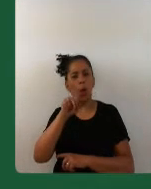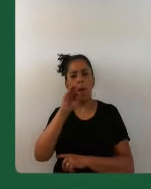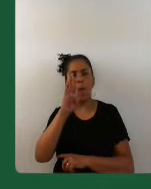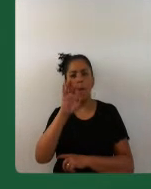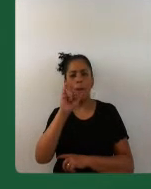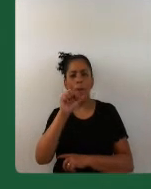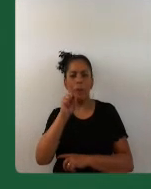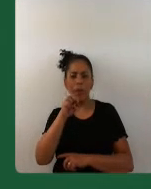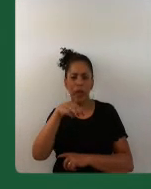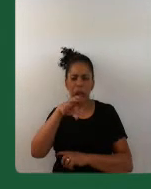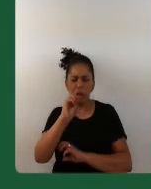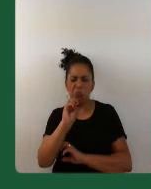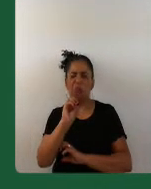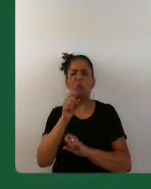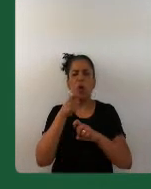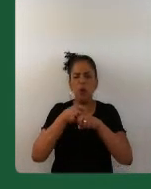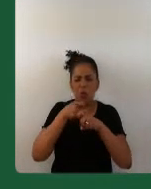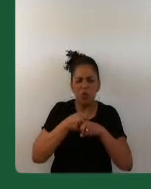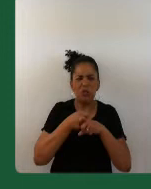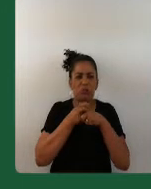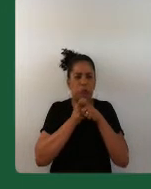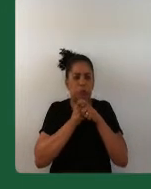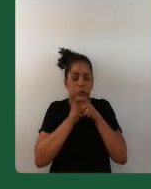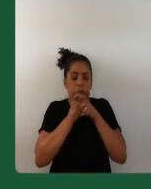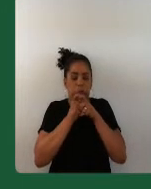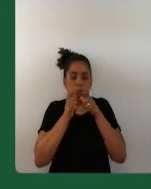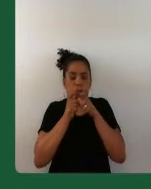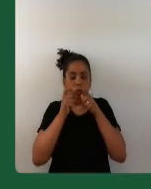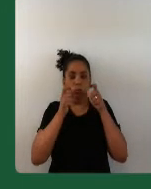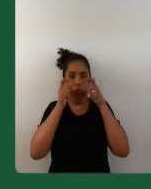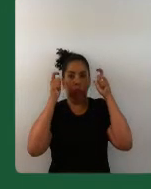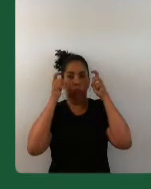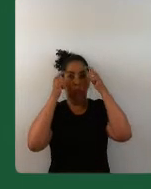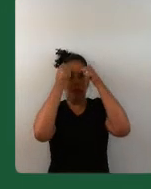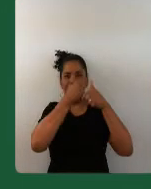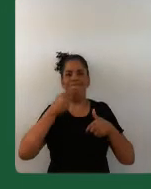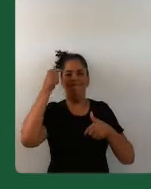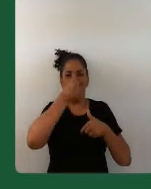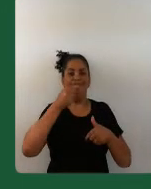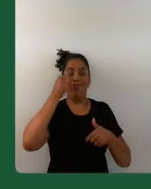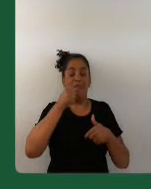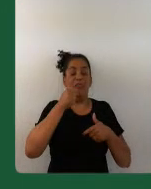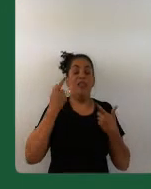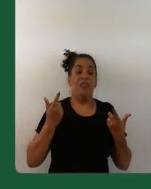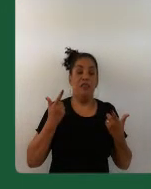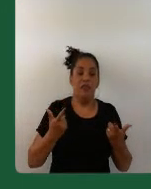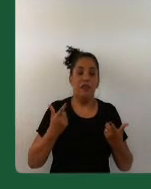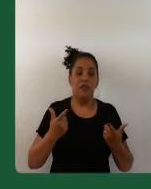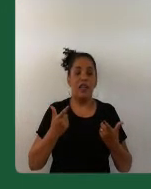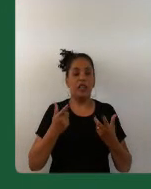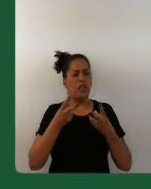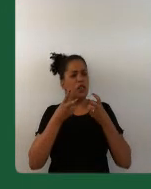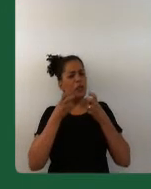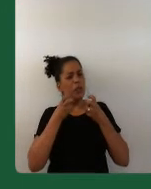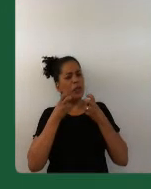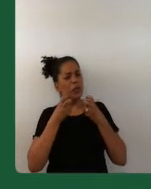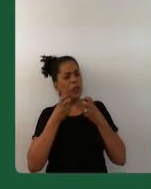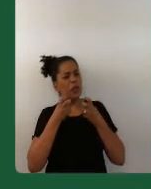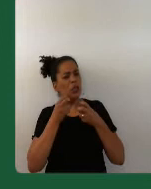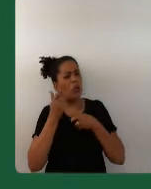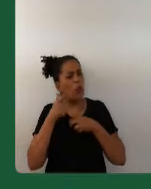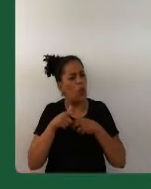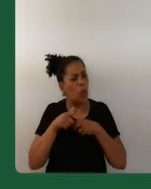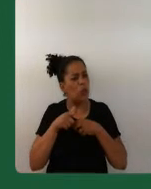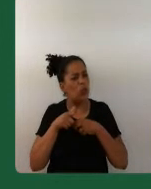um osso, um crescimento ósseo desordenado na face, se tornando parecido com o anjo querubim. Também